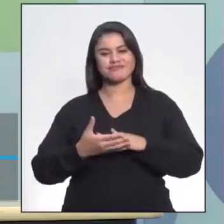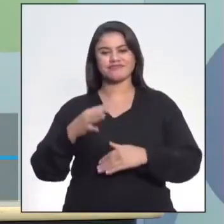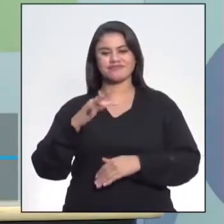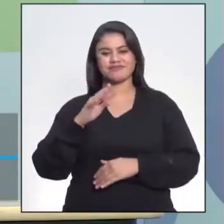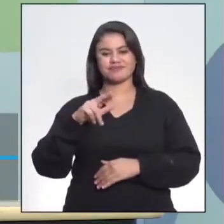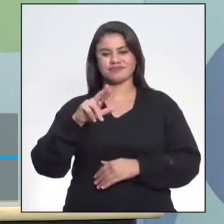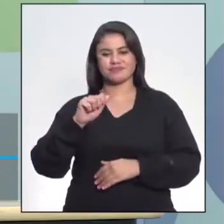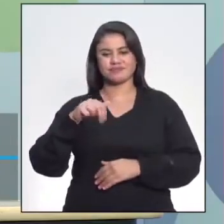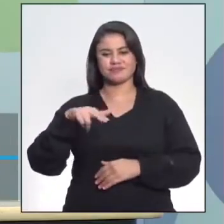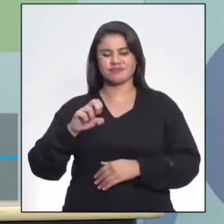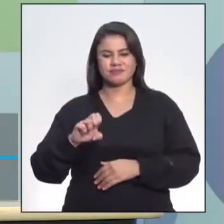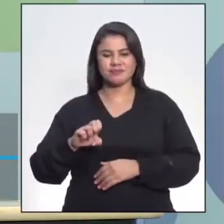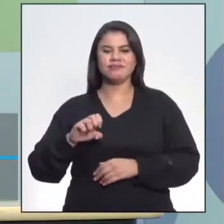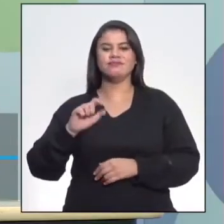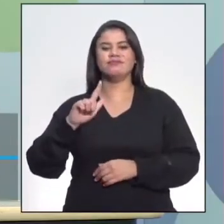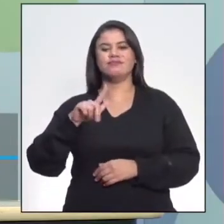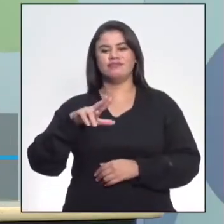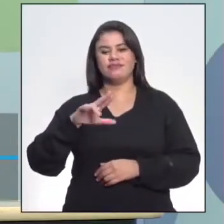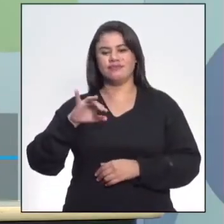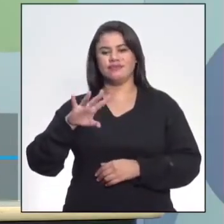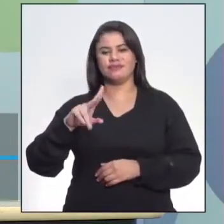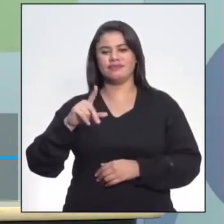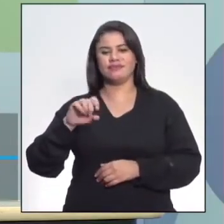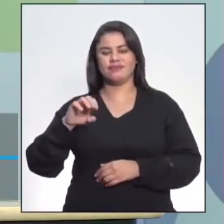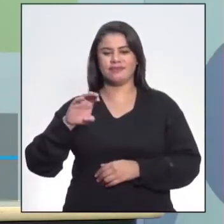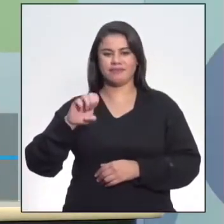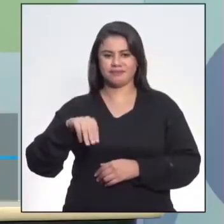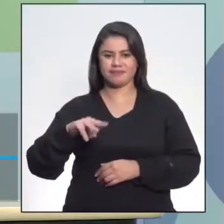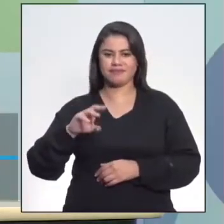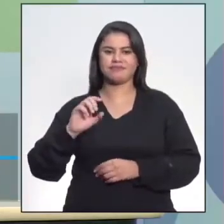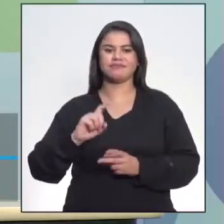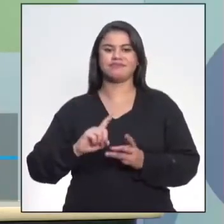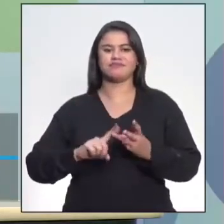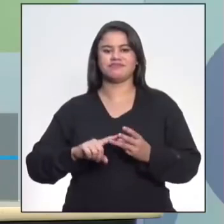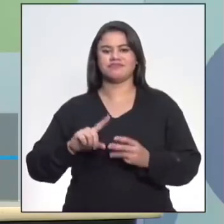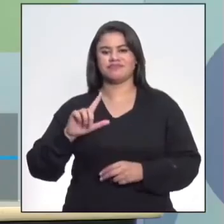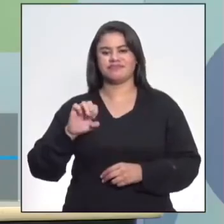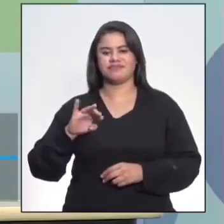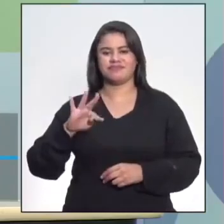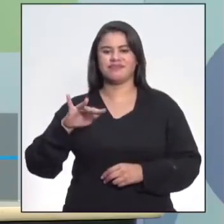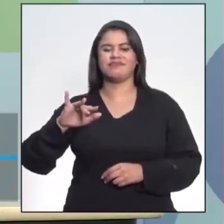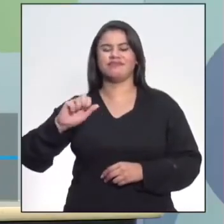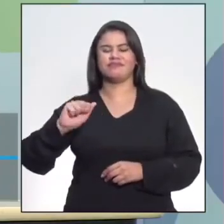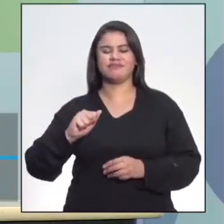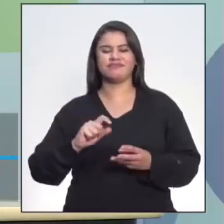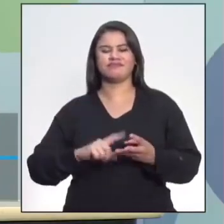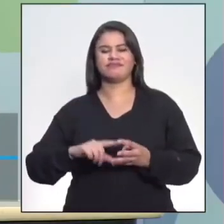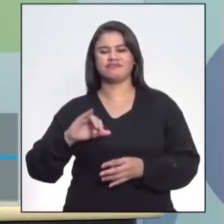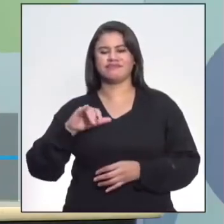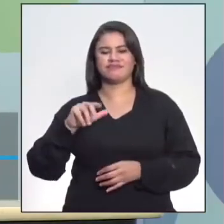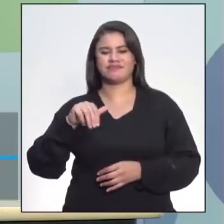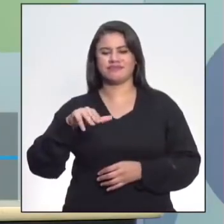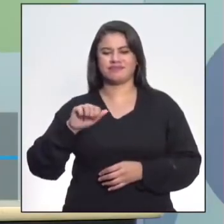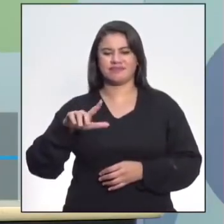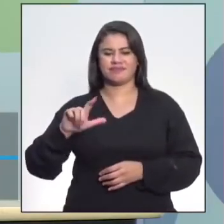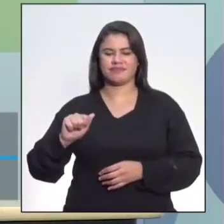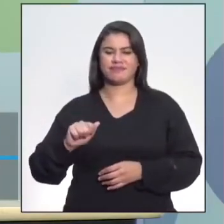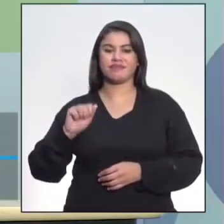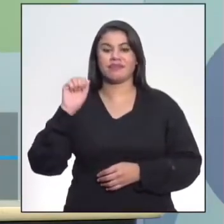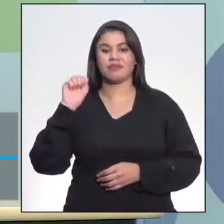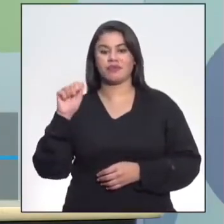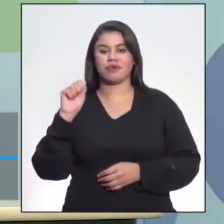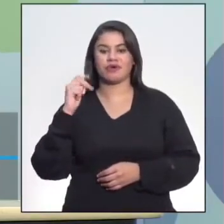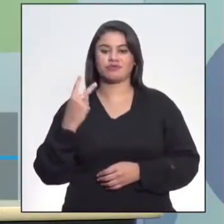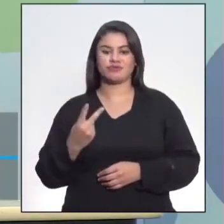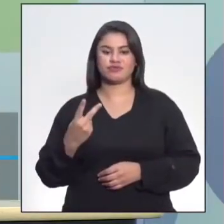Tawane, o Guilherme, a Gabriela, a Letícia, a Jamília, a Caroline responderam que o A vale 2, o B vale